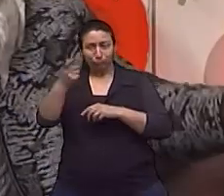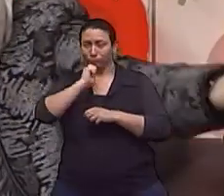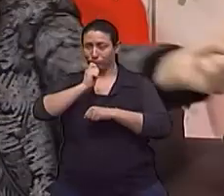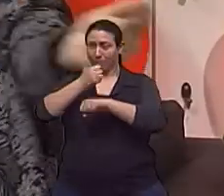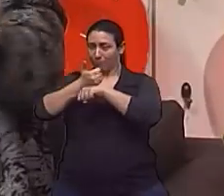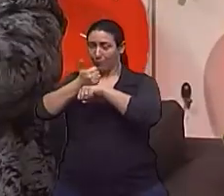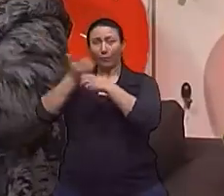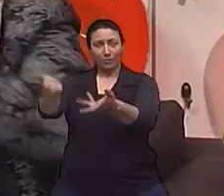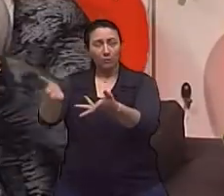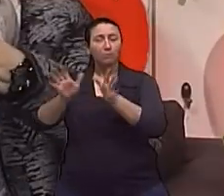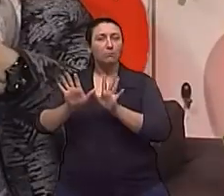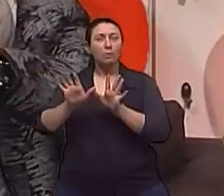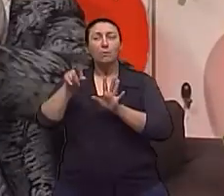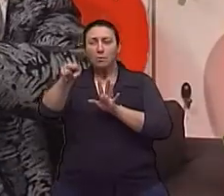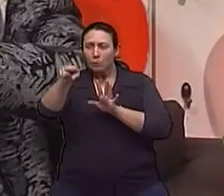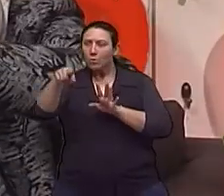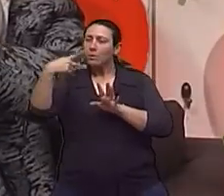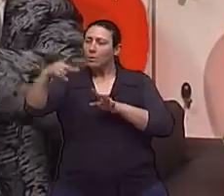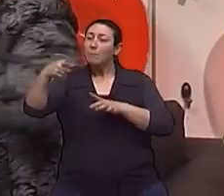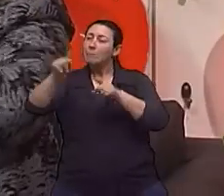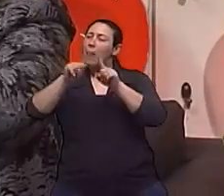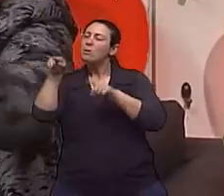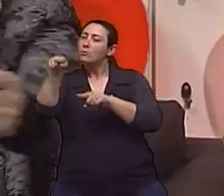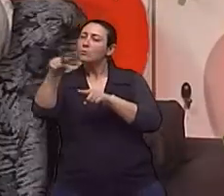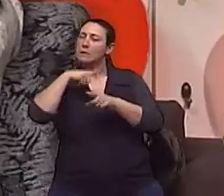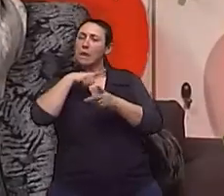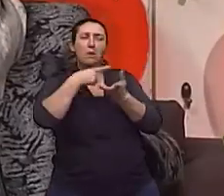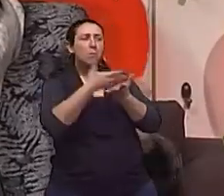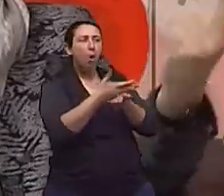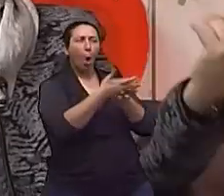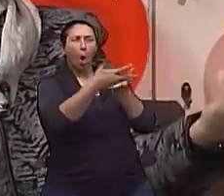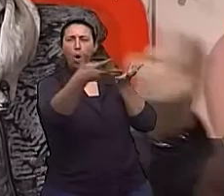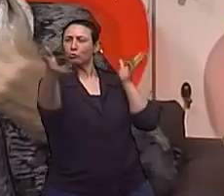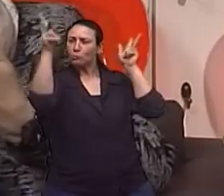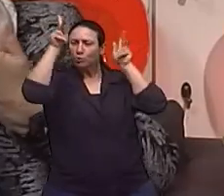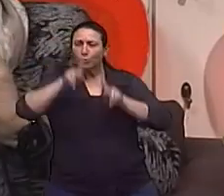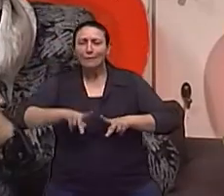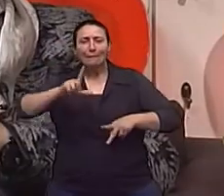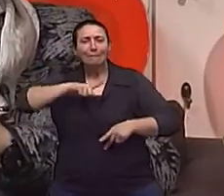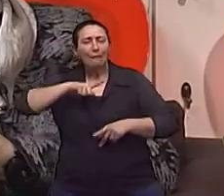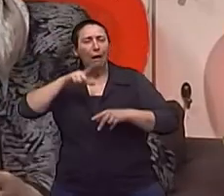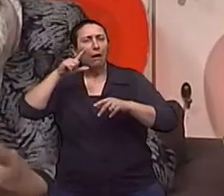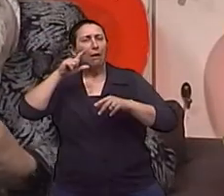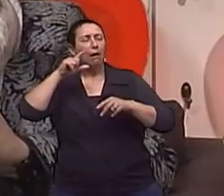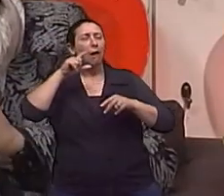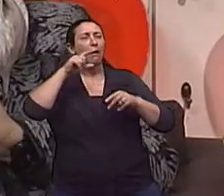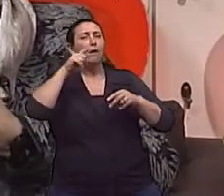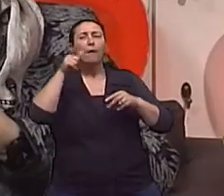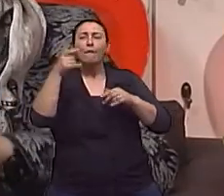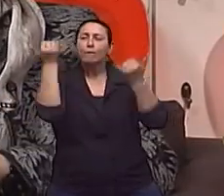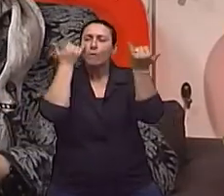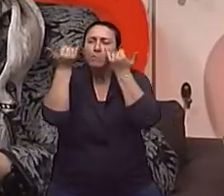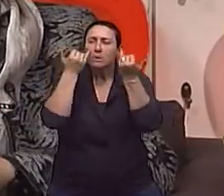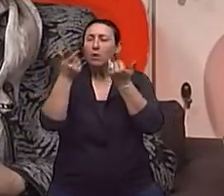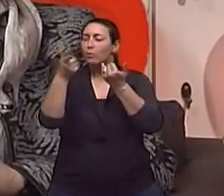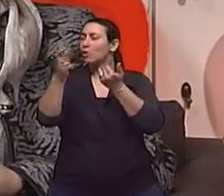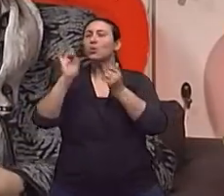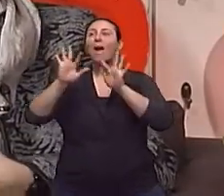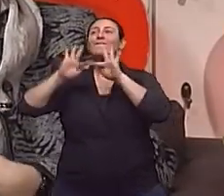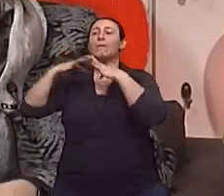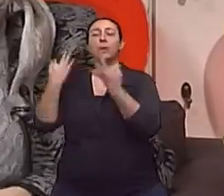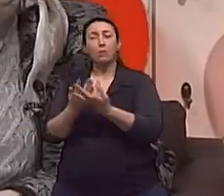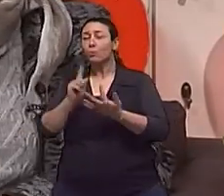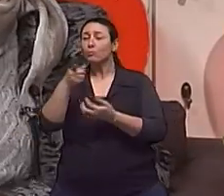ganha-pão tu tá ajudando uma imensidão de pessoas que vai além de tu própria vai além da tua família